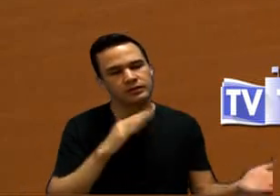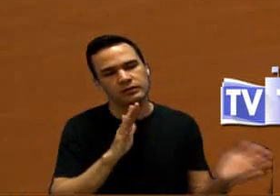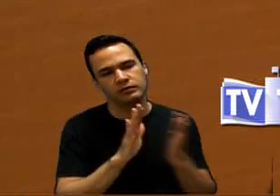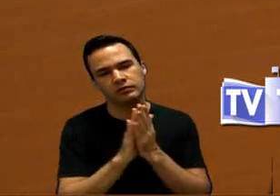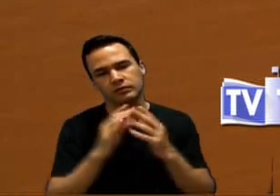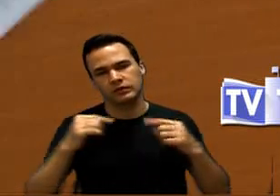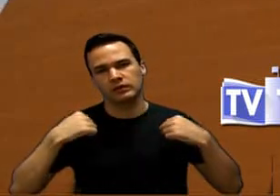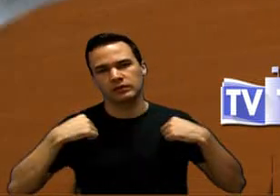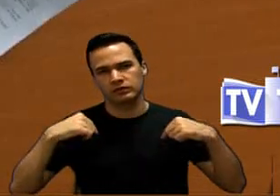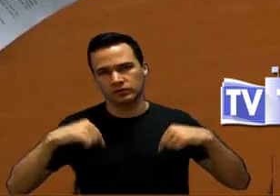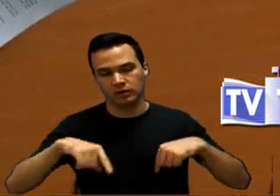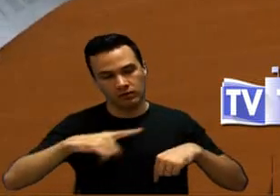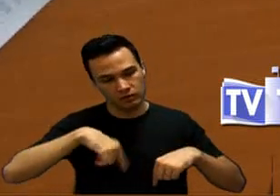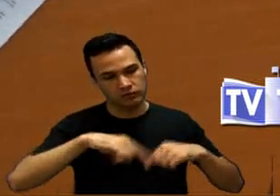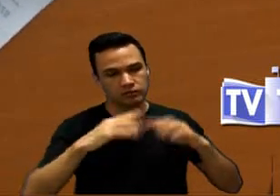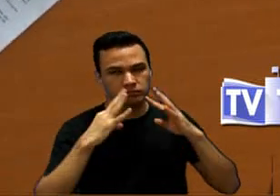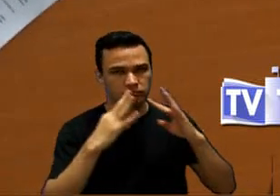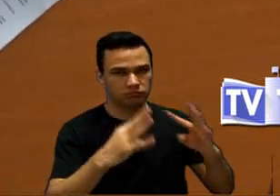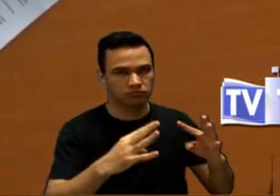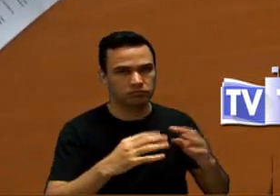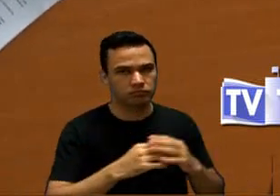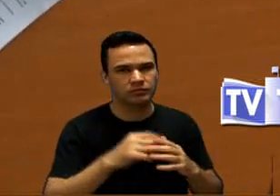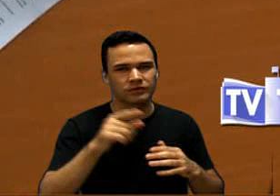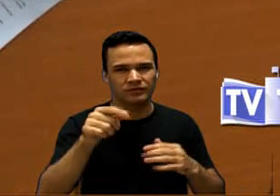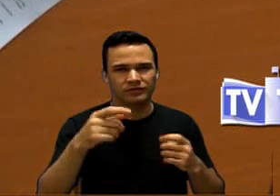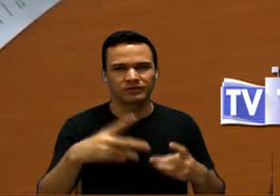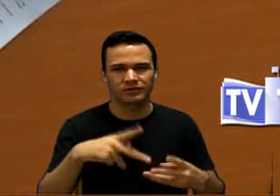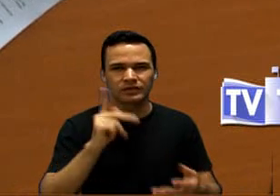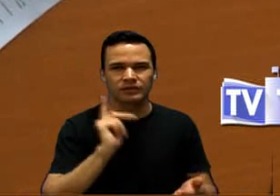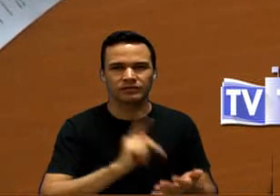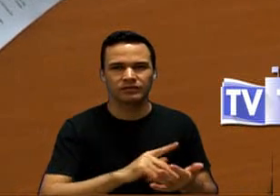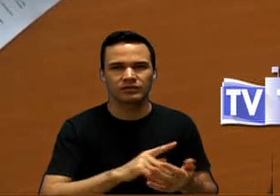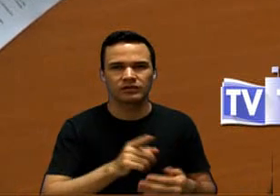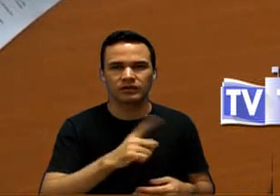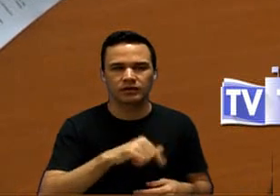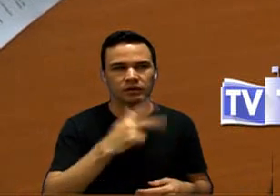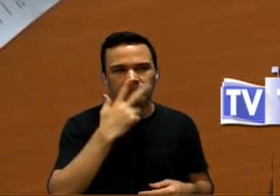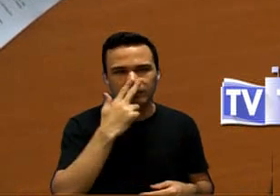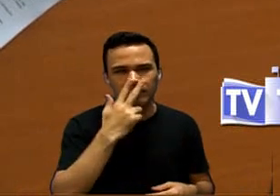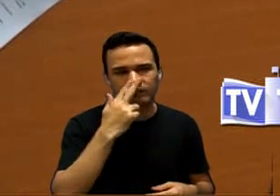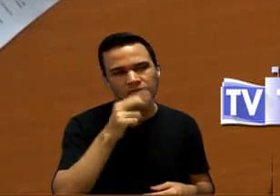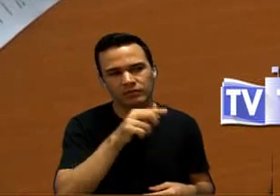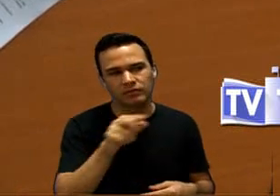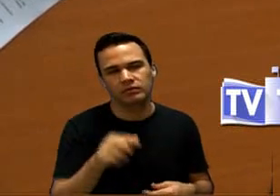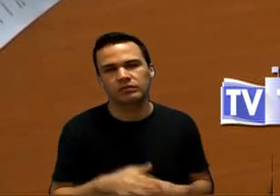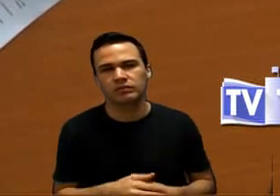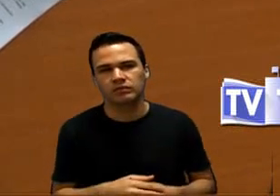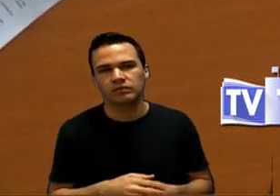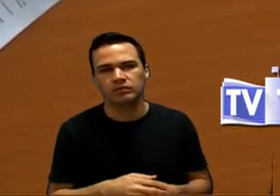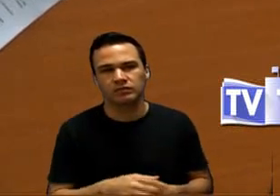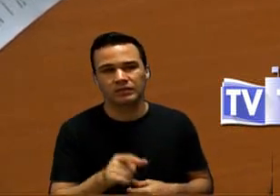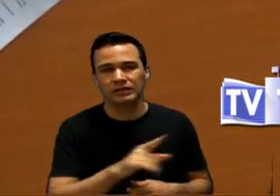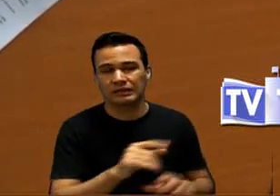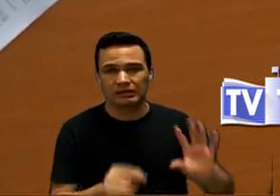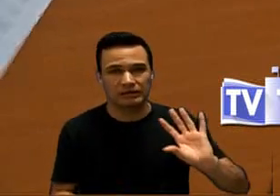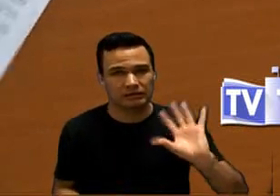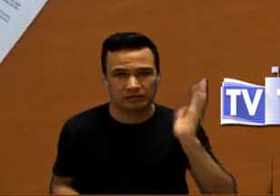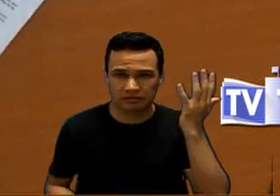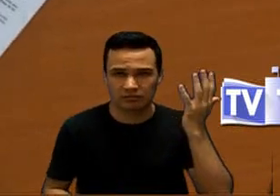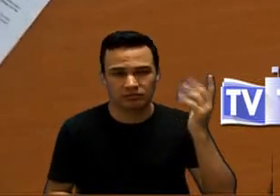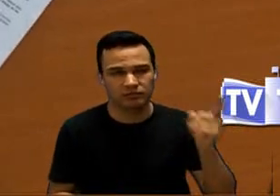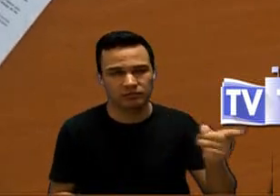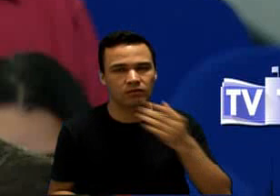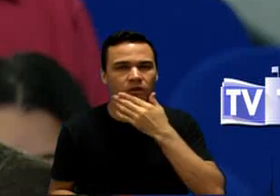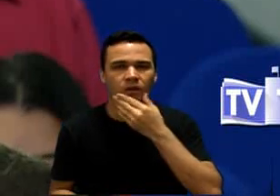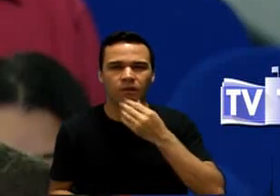ao gabinete, demos toda a atenção para ele, e o que o senhor está falando é verdade. O que aparentemente parece uma fatalidade, o